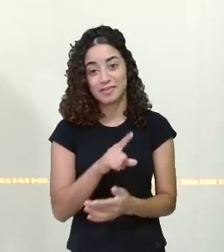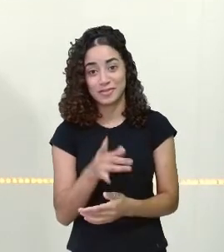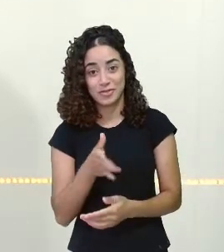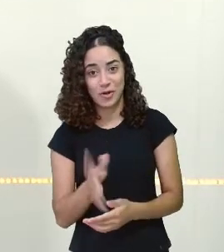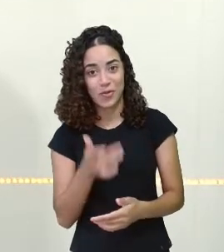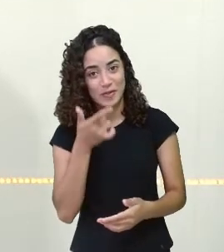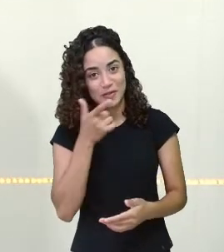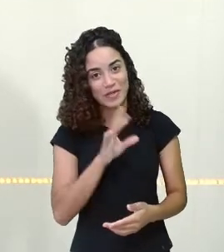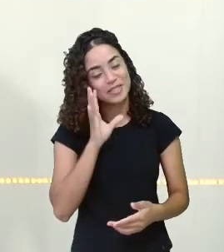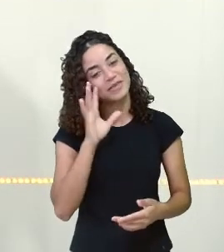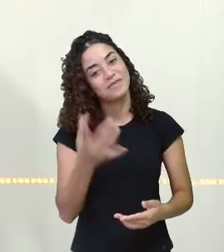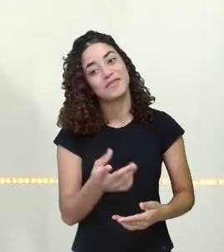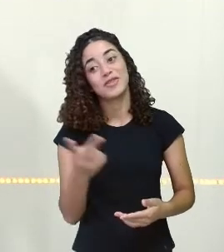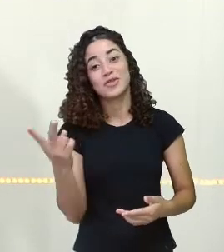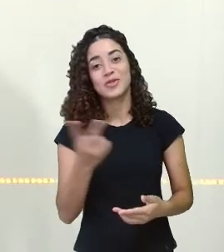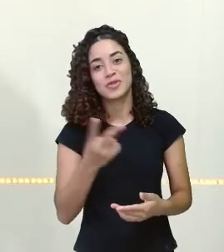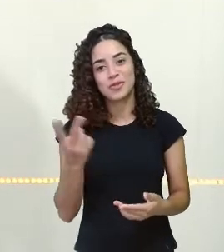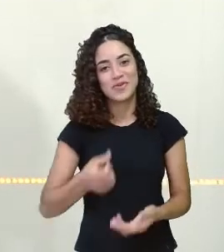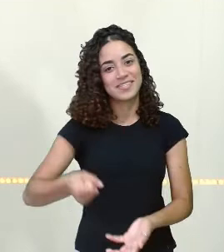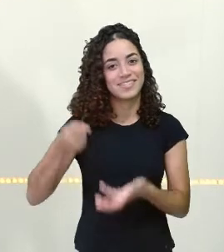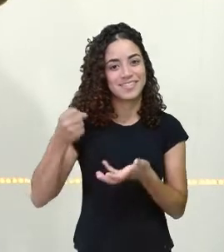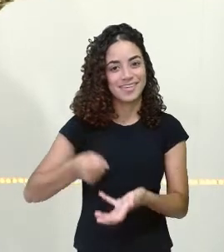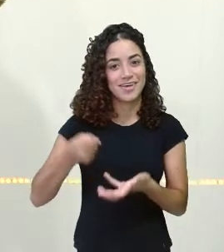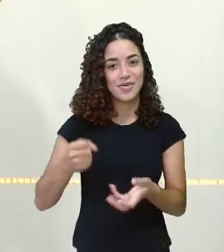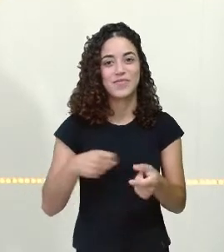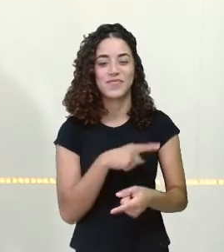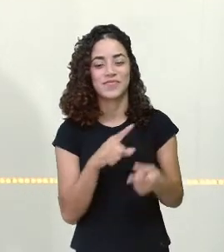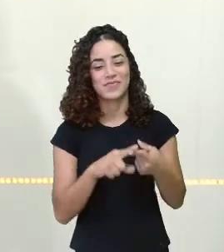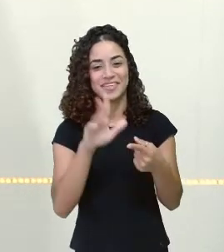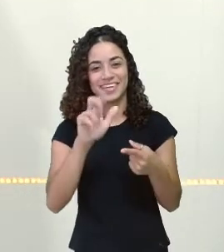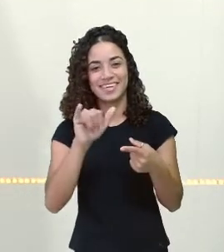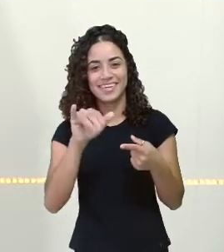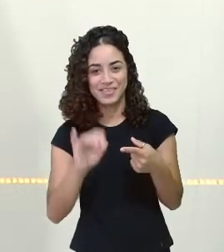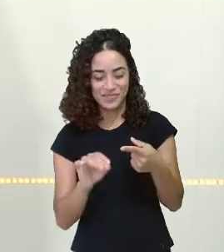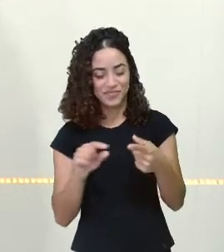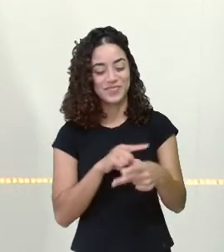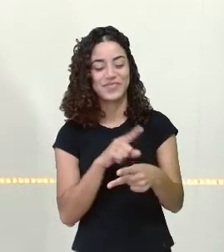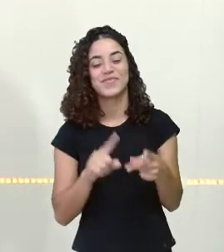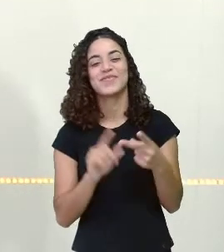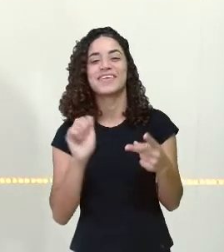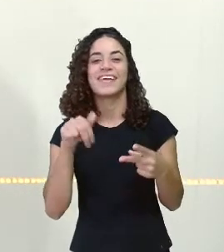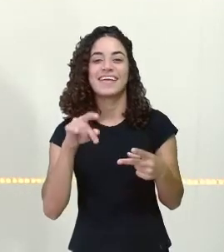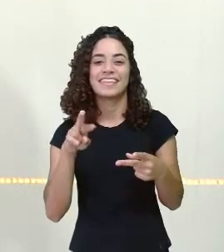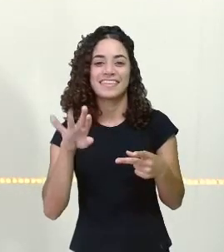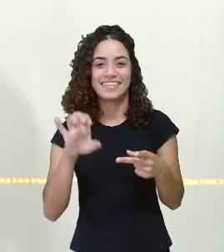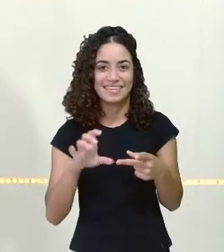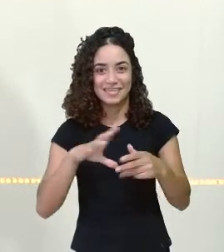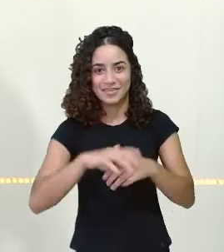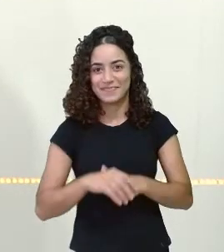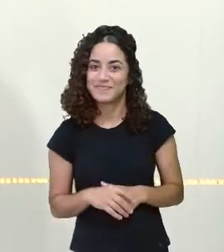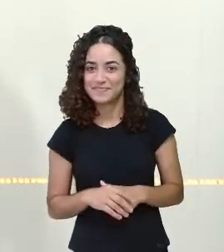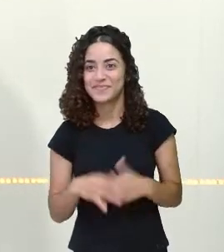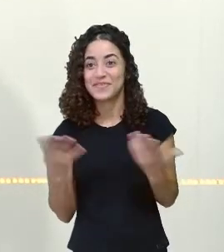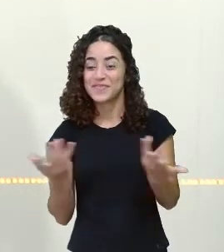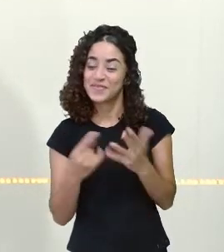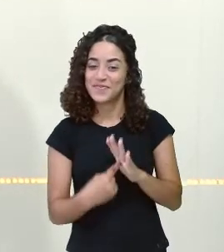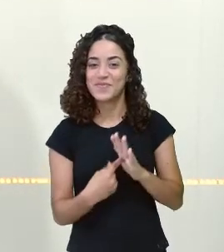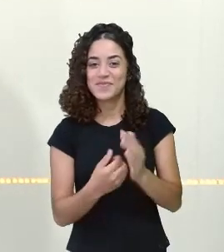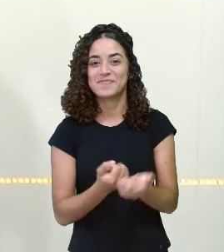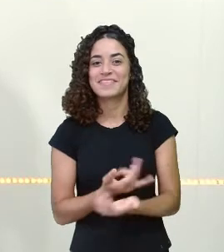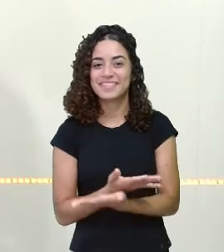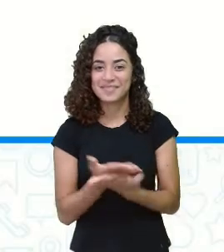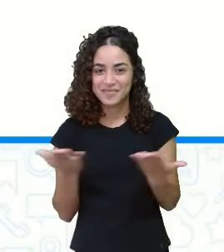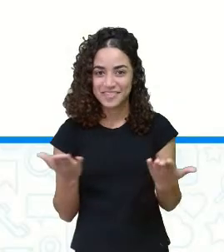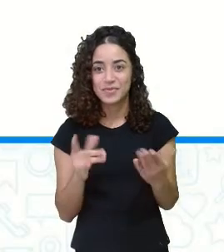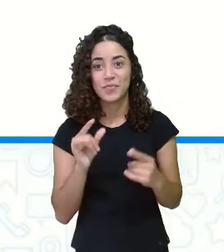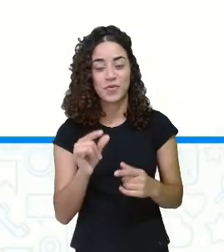né, 2 sacos aí, o de Caio e o de André. Mas vamos lá, eu vou apresentar aqui um pouquinho,